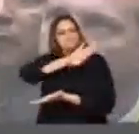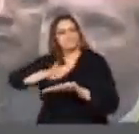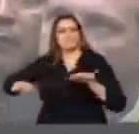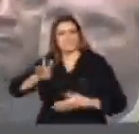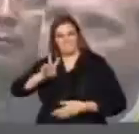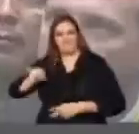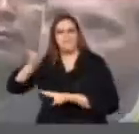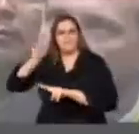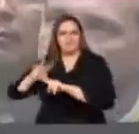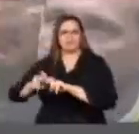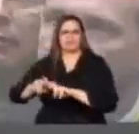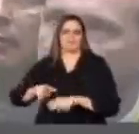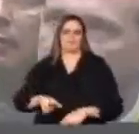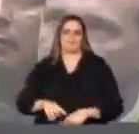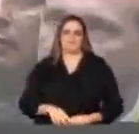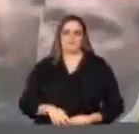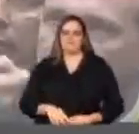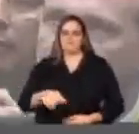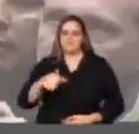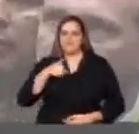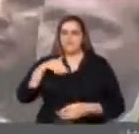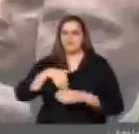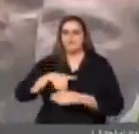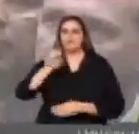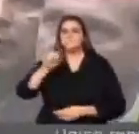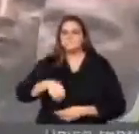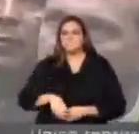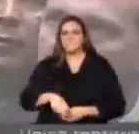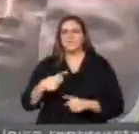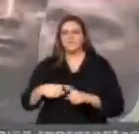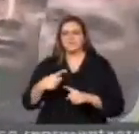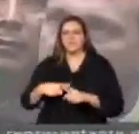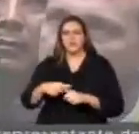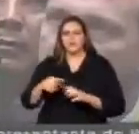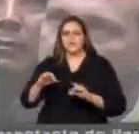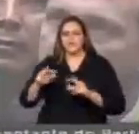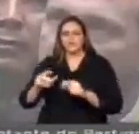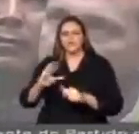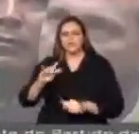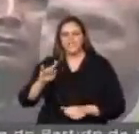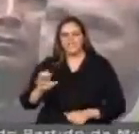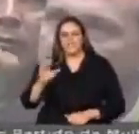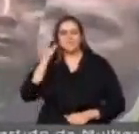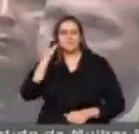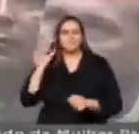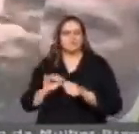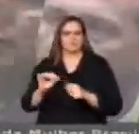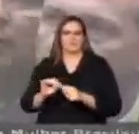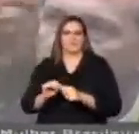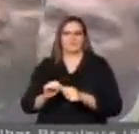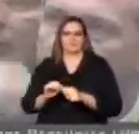a cadeia. Eu estou votando sim pelos crimes que Dilma cometeu. E não é só passar cheque sem